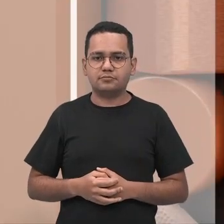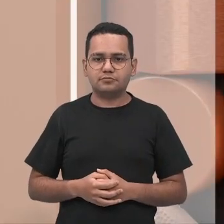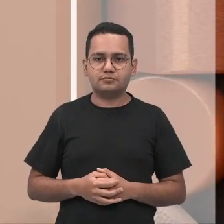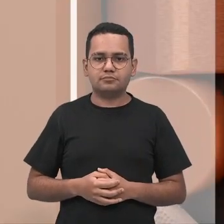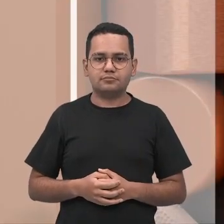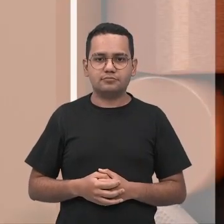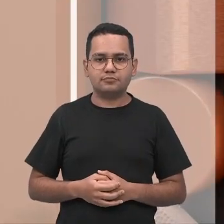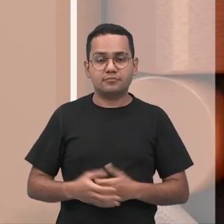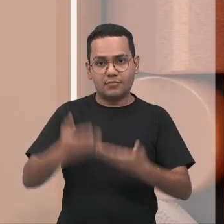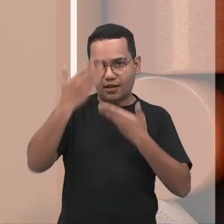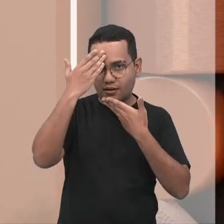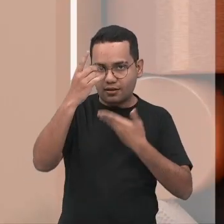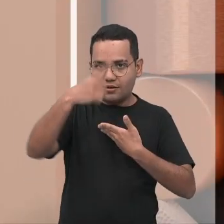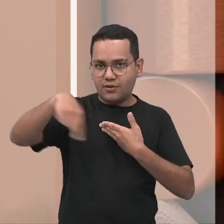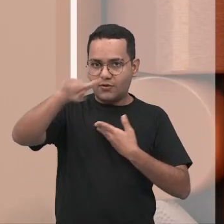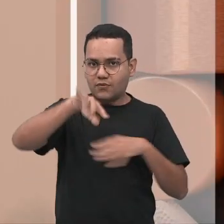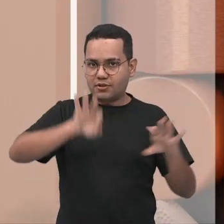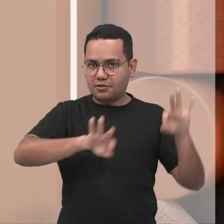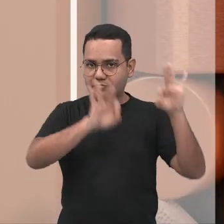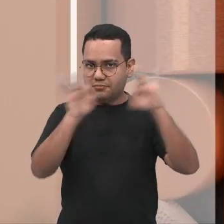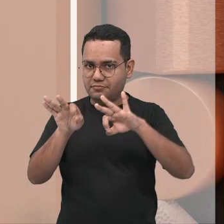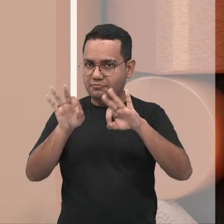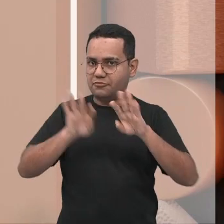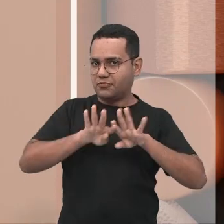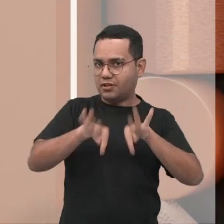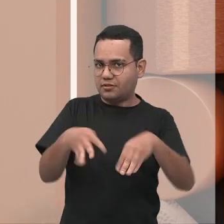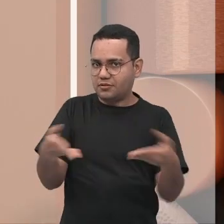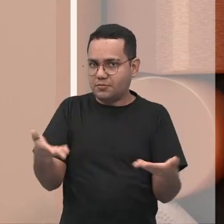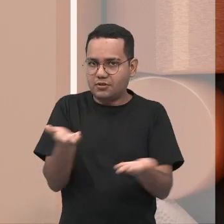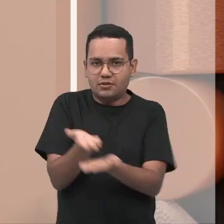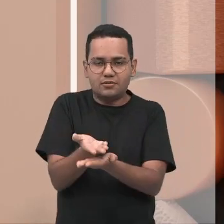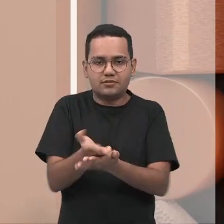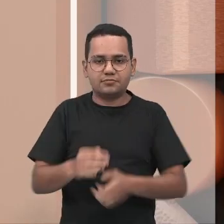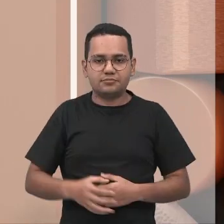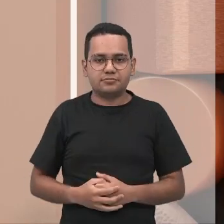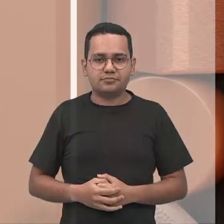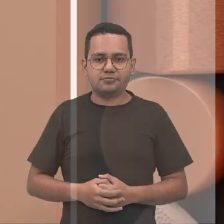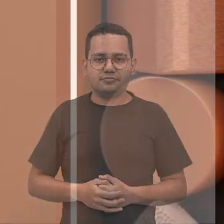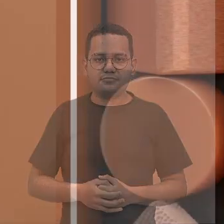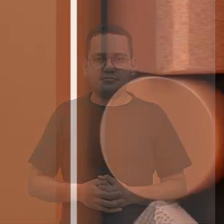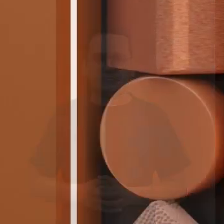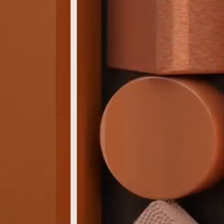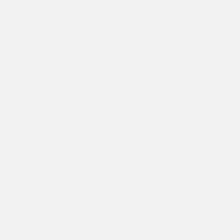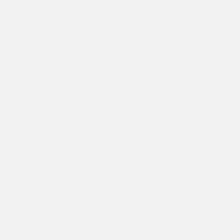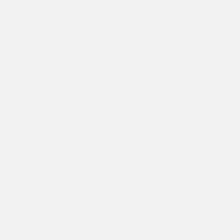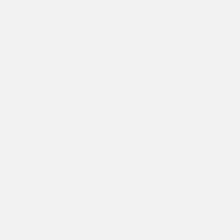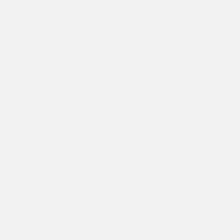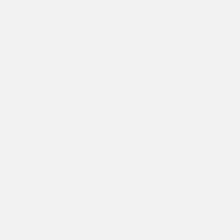agradeço muito a atenção de vocês, a gente vai finalizando a aula por aqui e é só, galera.